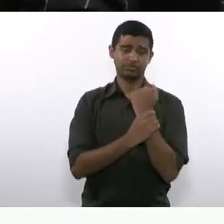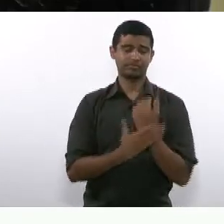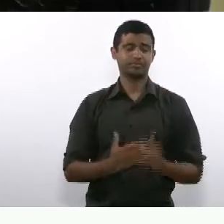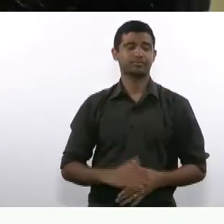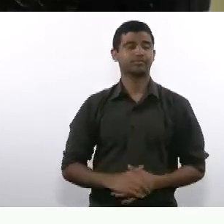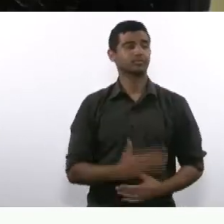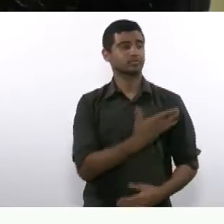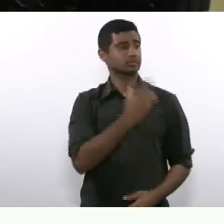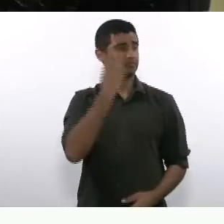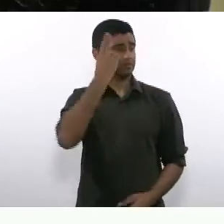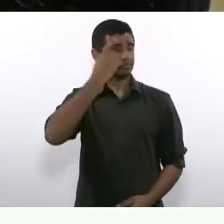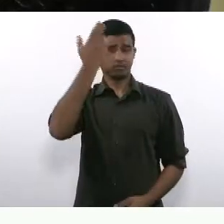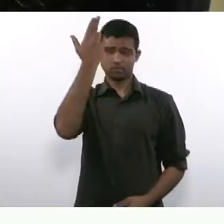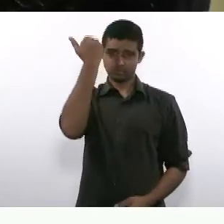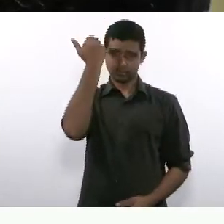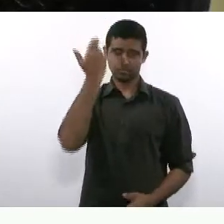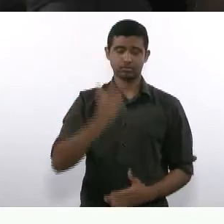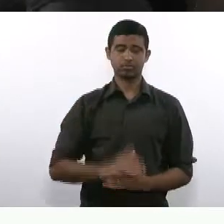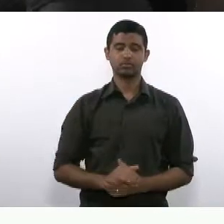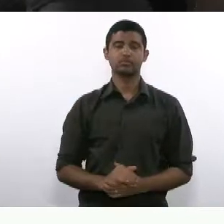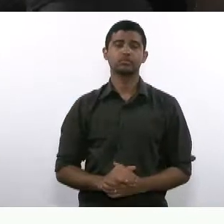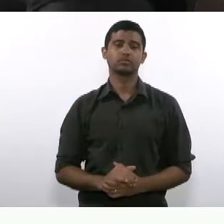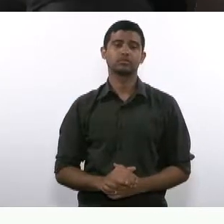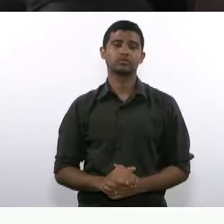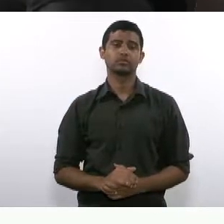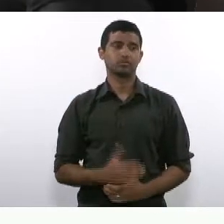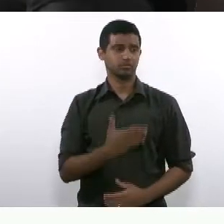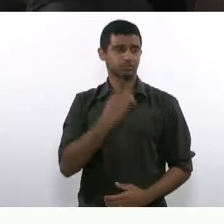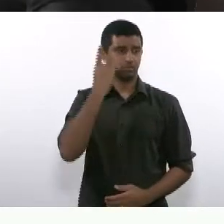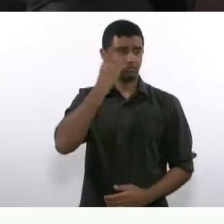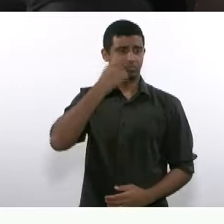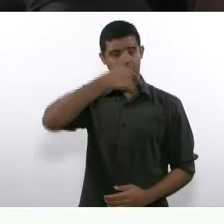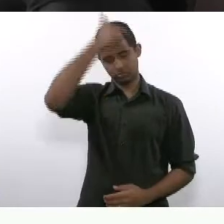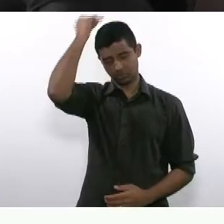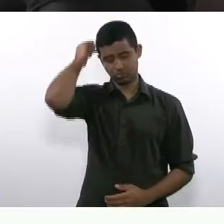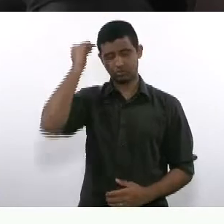Deputado Eliomar Coelho. Deputado Luiz Paulo.